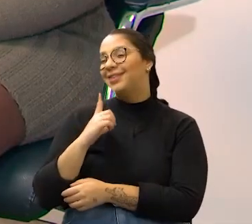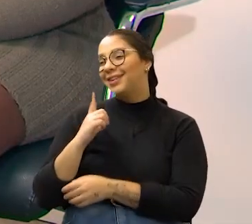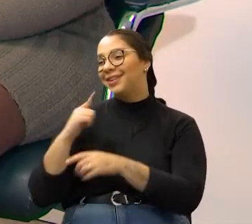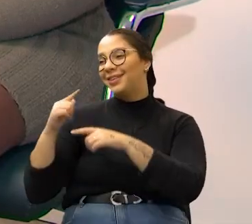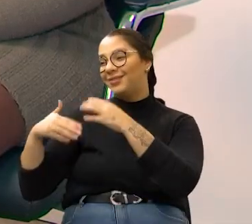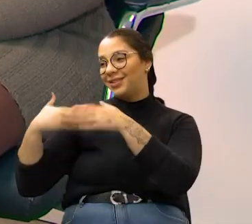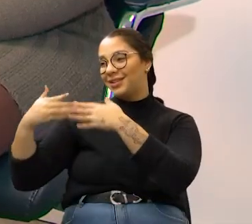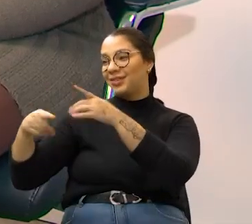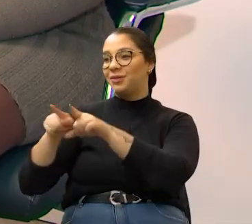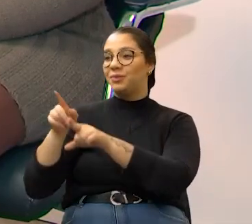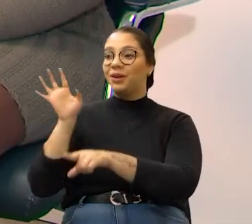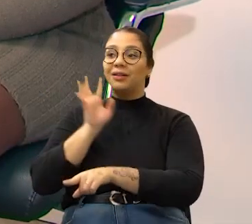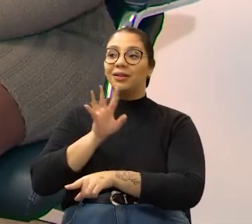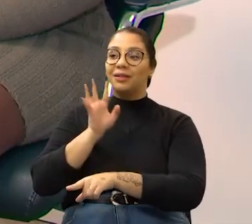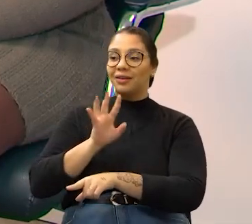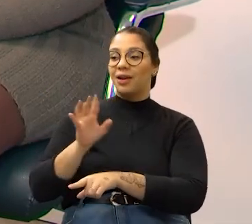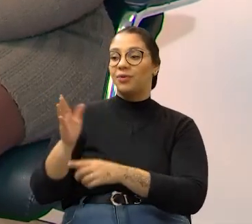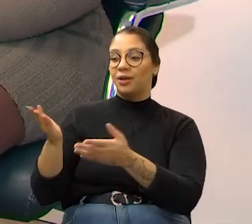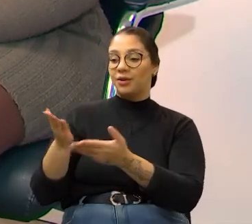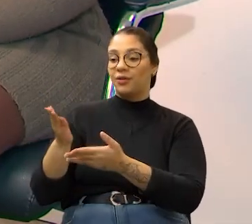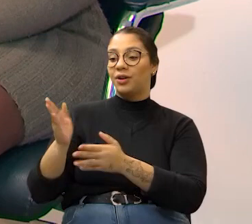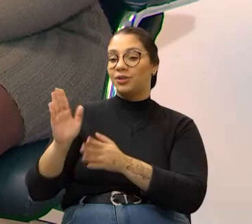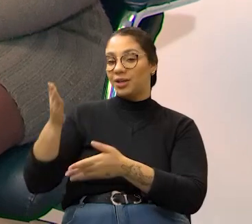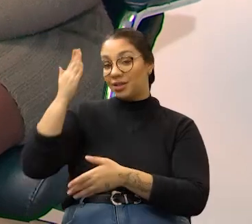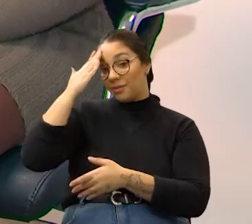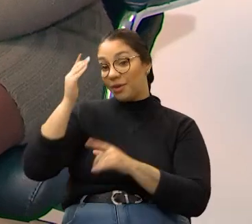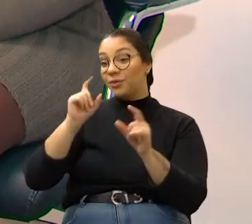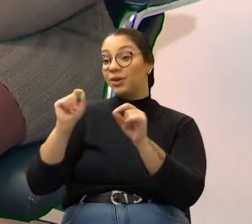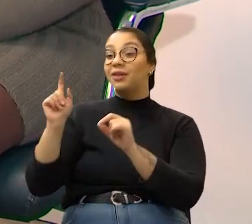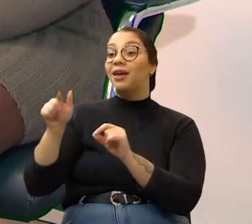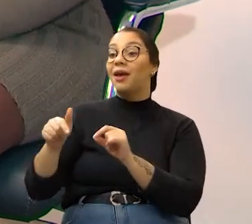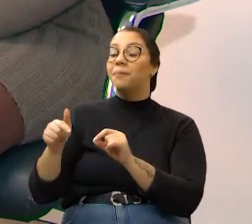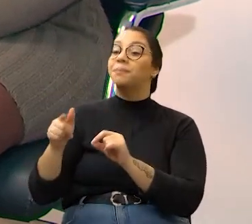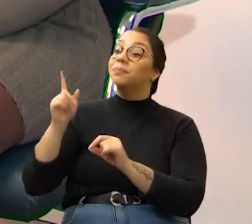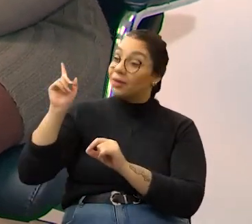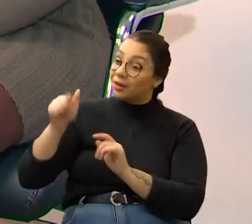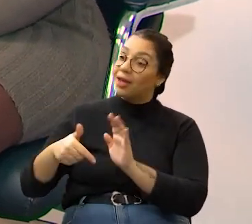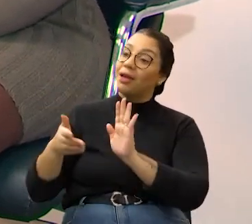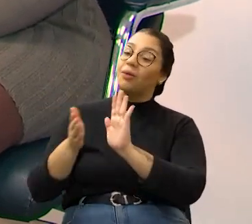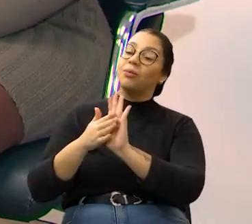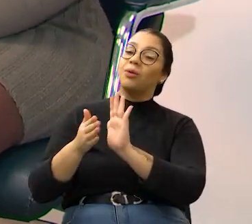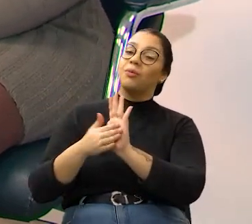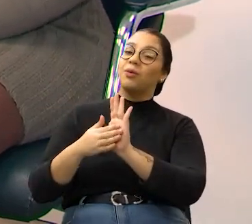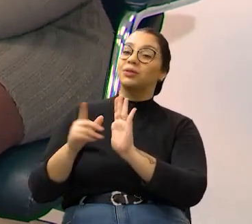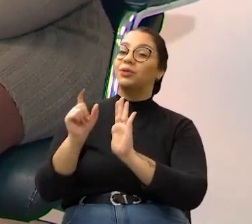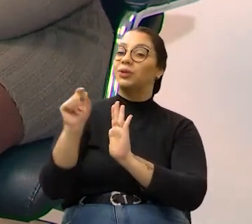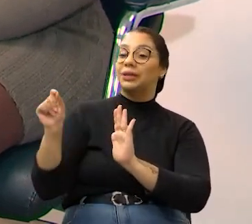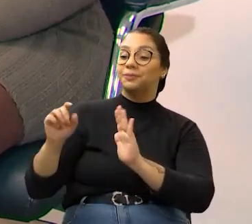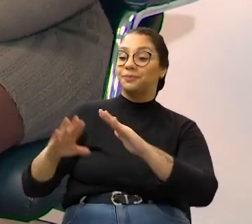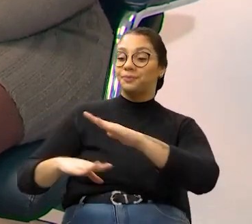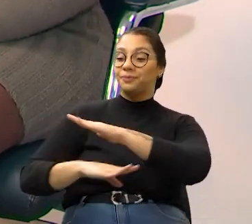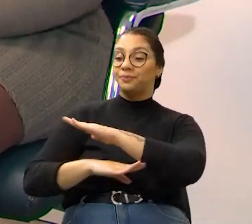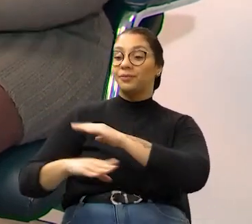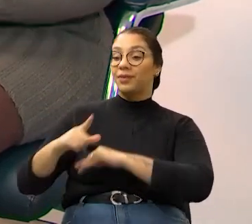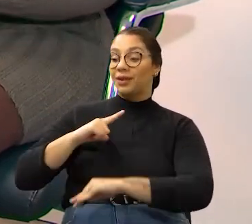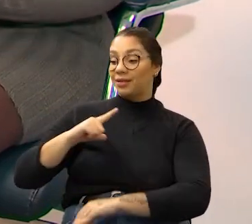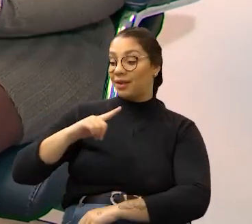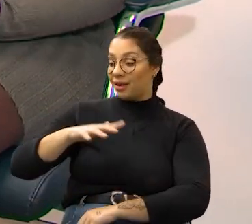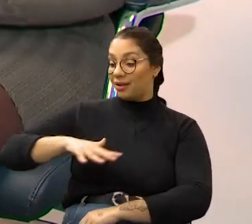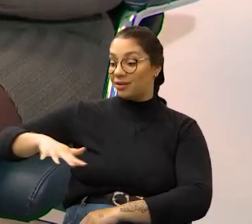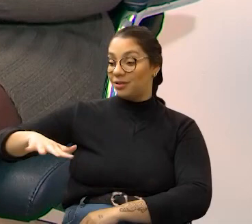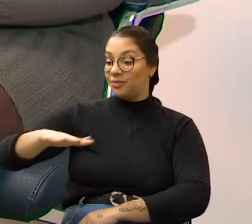boa, a gente também tem aí um processo bem legal que está acontecendo, e você vai saber o que é agora, que é uma proposta para